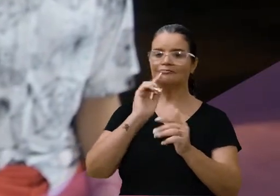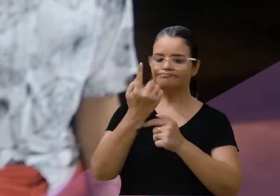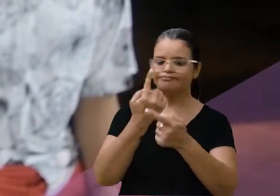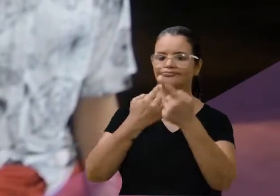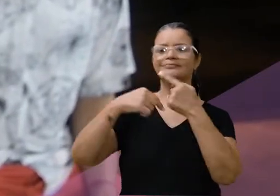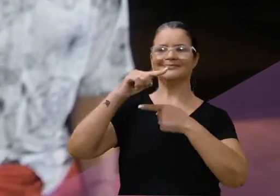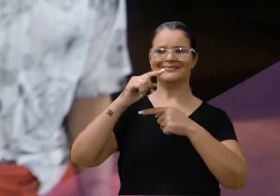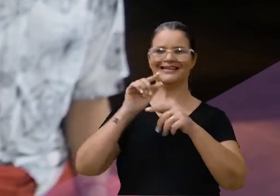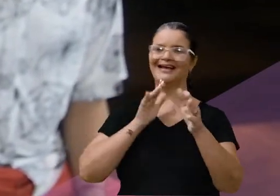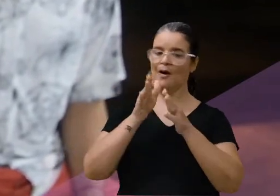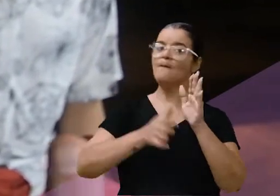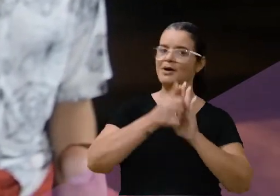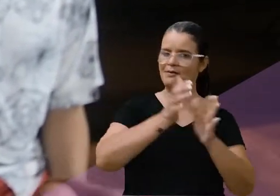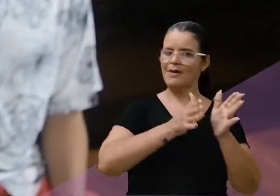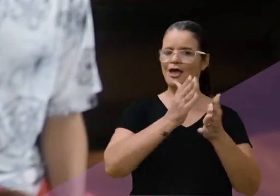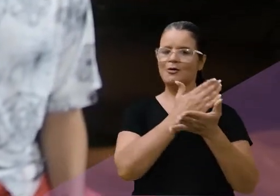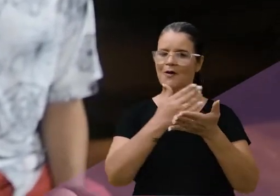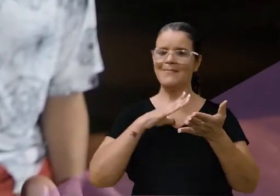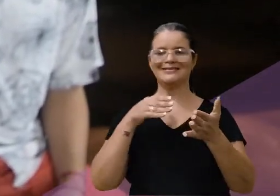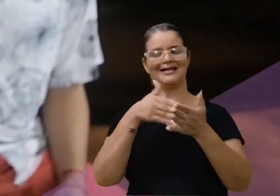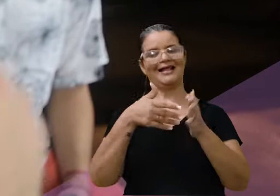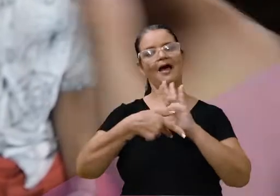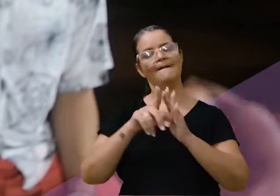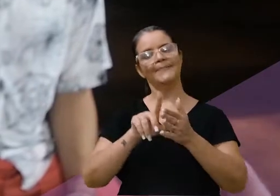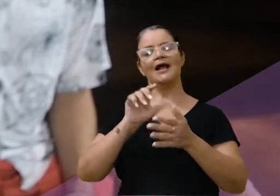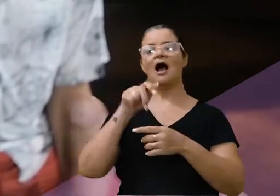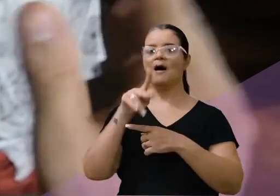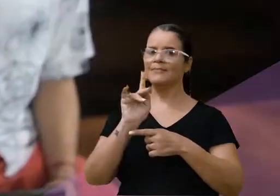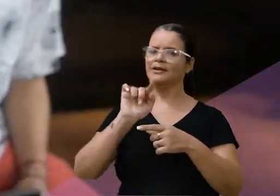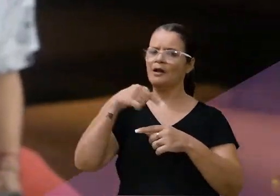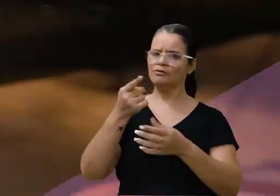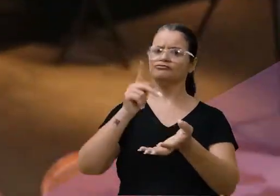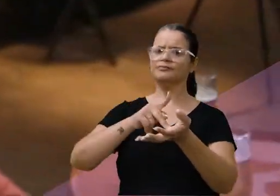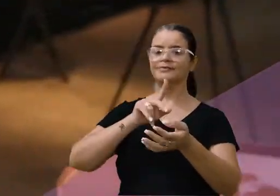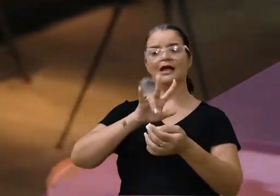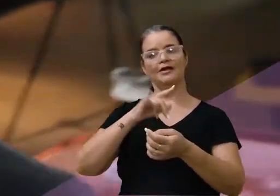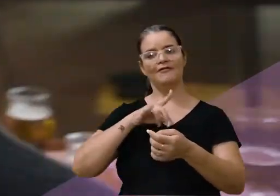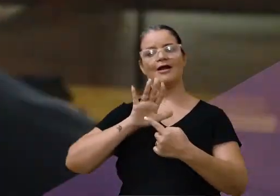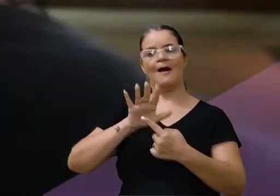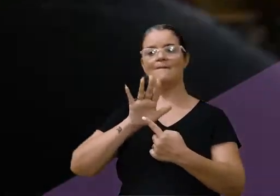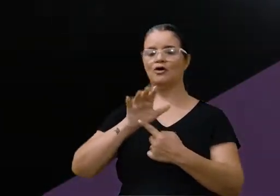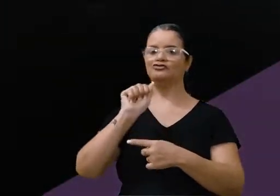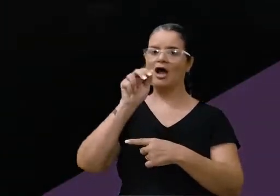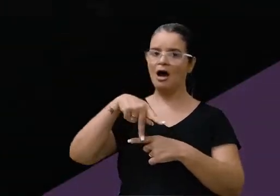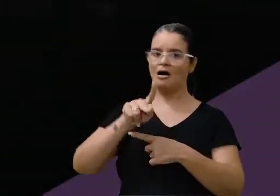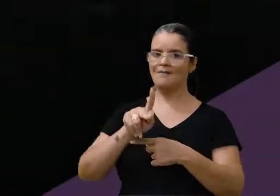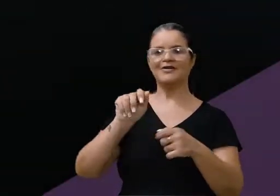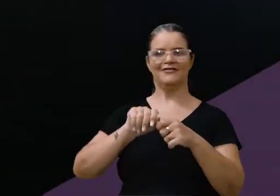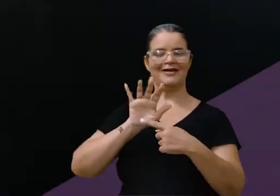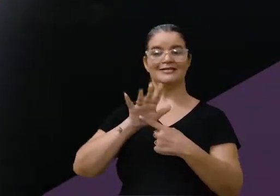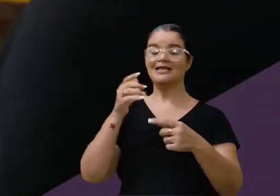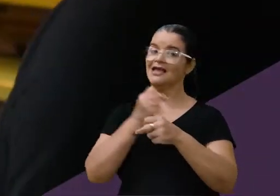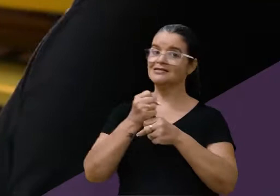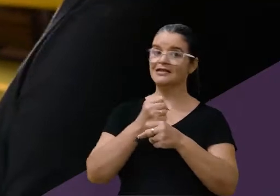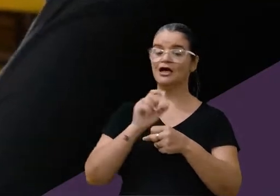da carreira, né? Tem aquele primeiro momento que está até chegar no pré-AMP, depois elas se consolidam e tocam na amostra pré-AMP, na amostra AMP, né? E